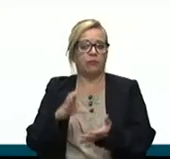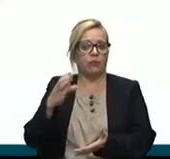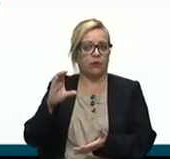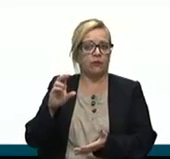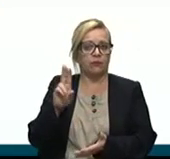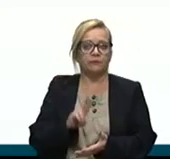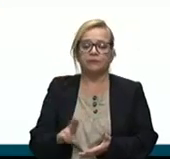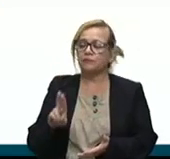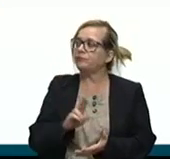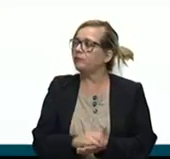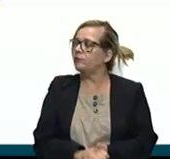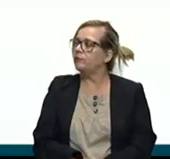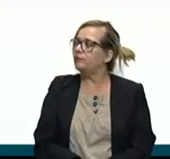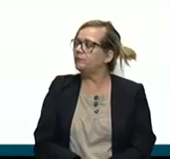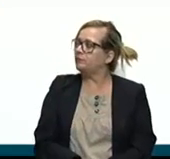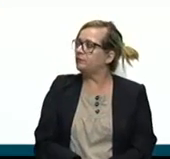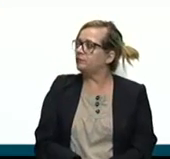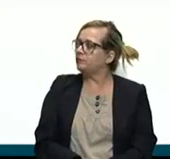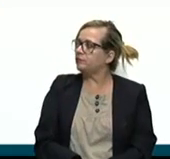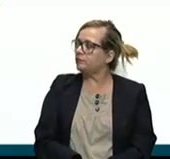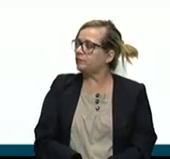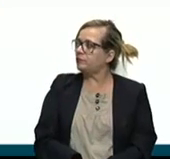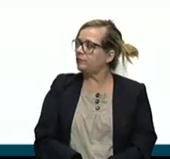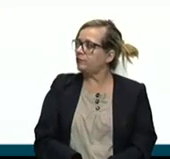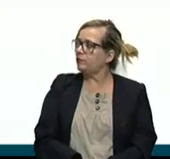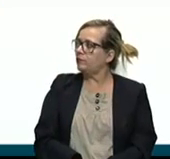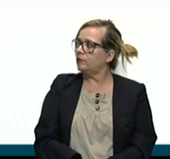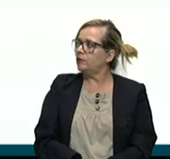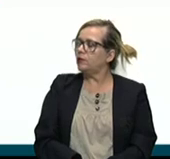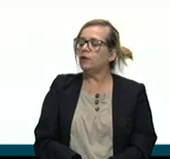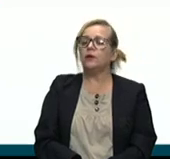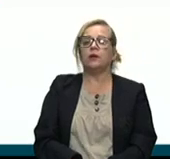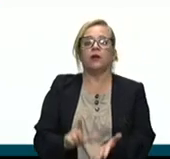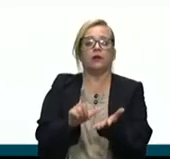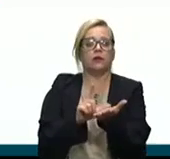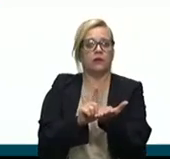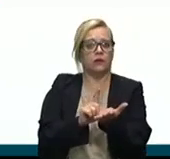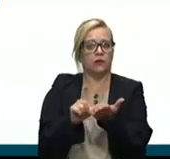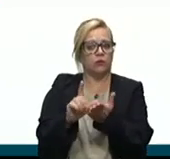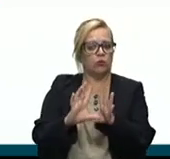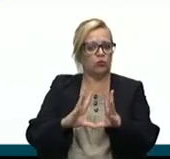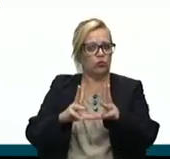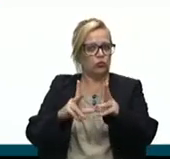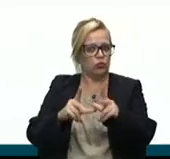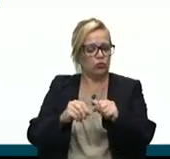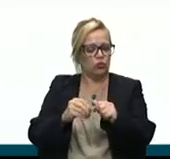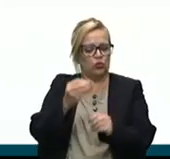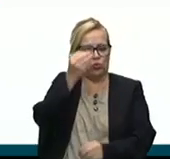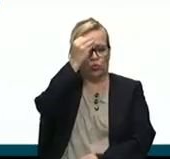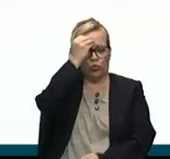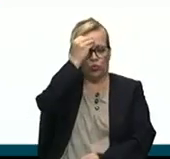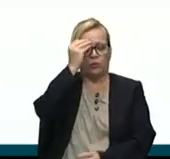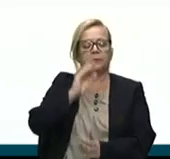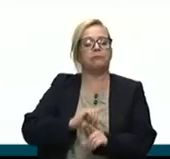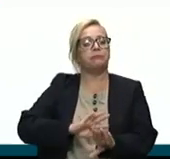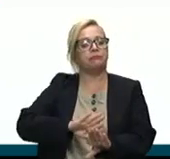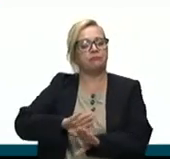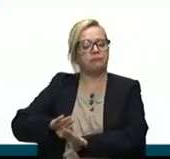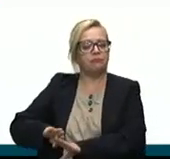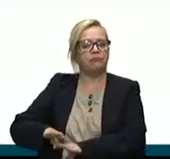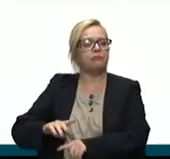científica, primeiro eu começo aqui limpando os dados da memória da calculadora.